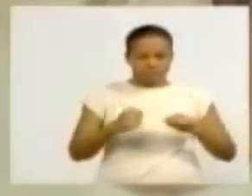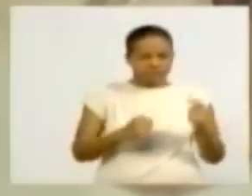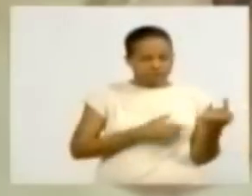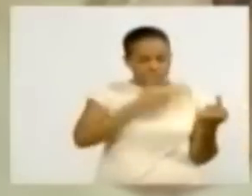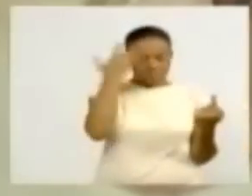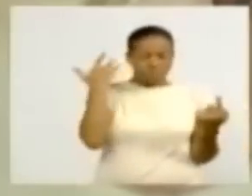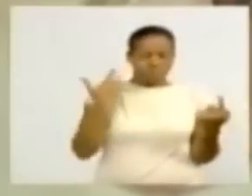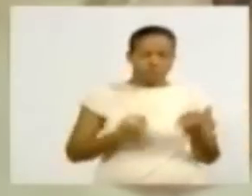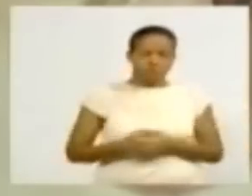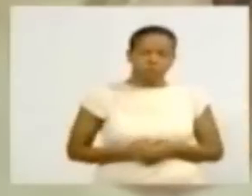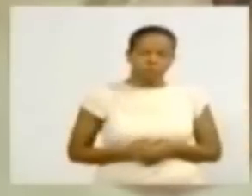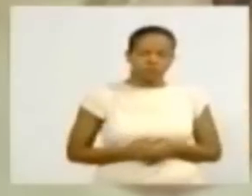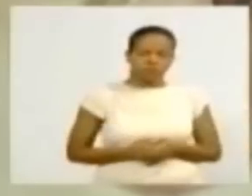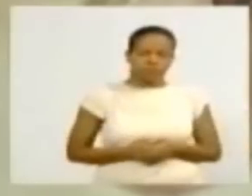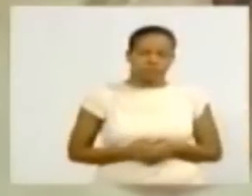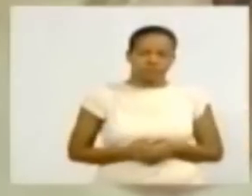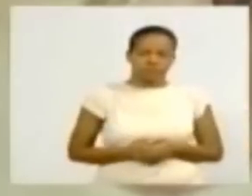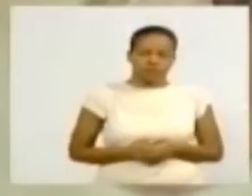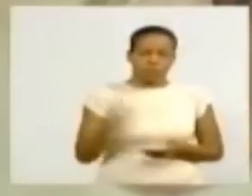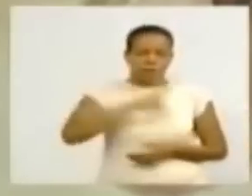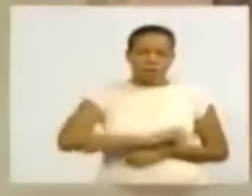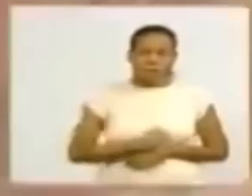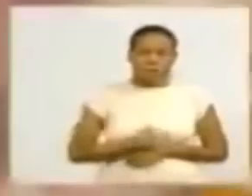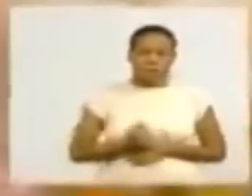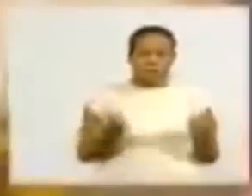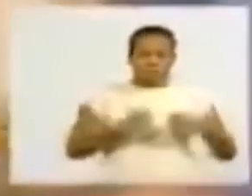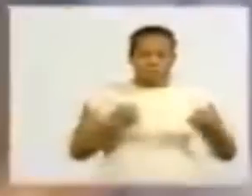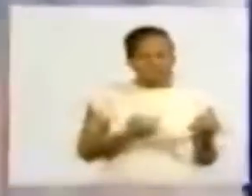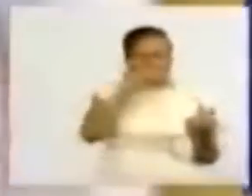ninguém pode compreender o amor senão através de uma outra pessoa.